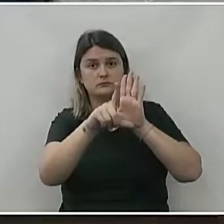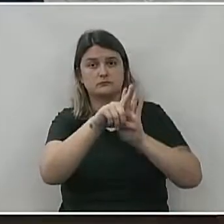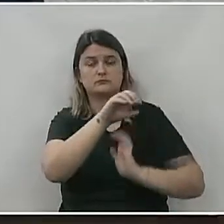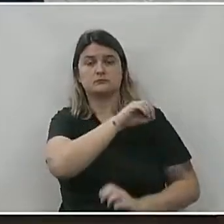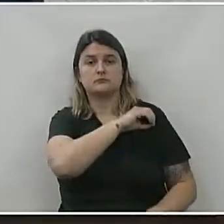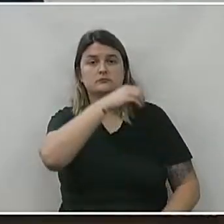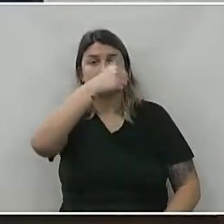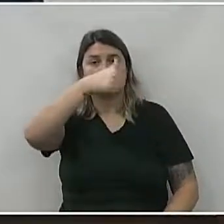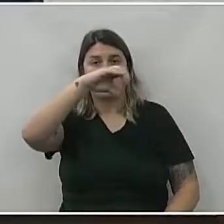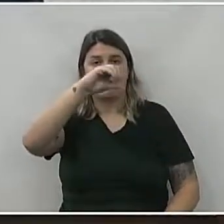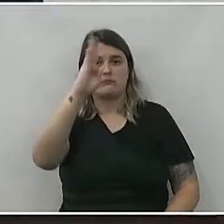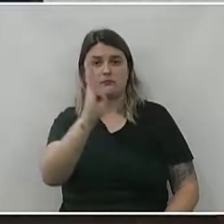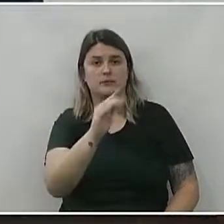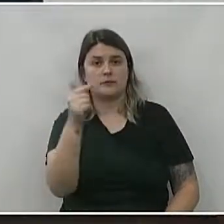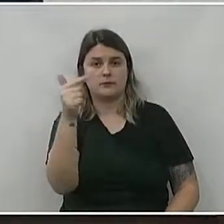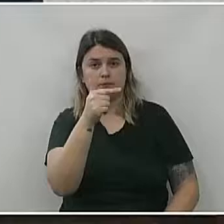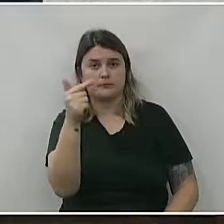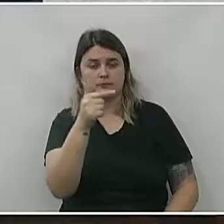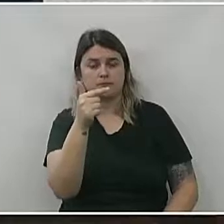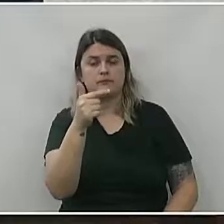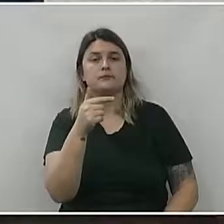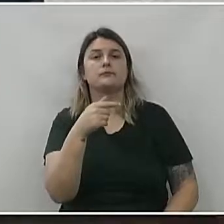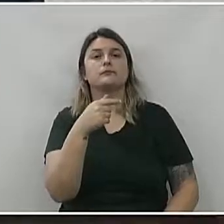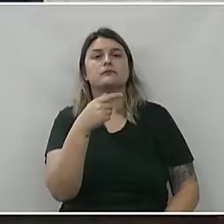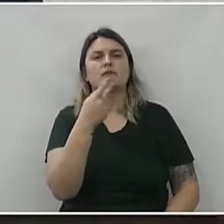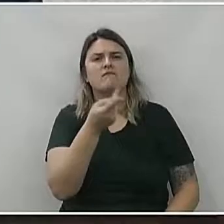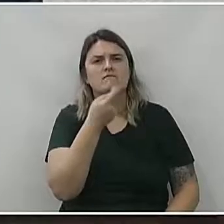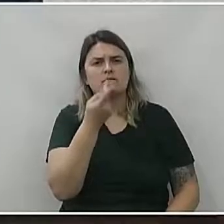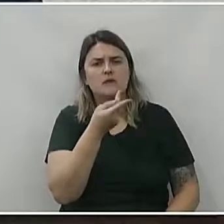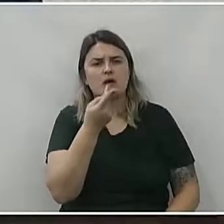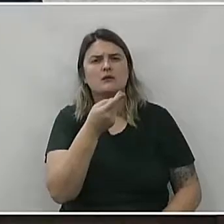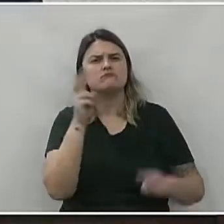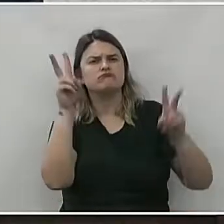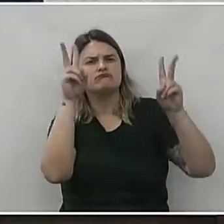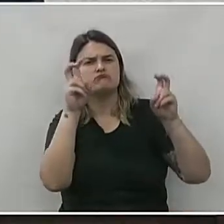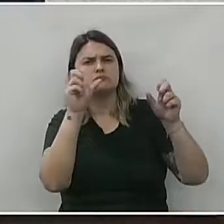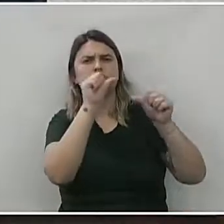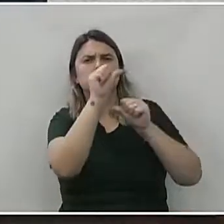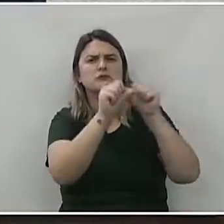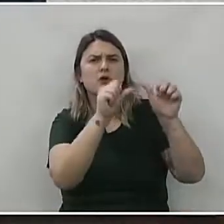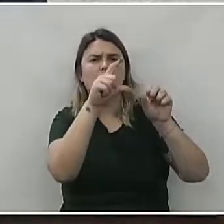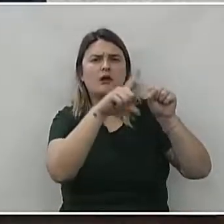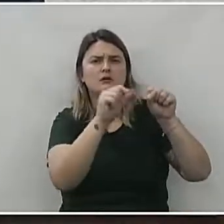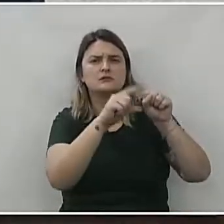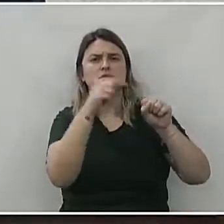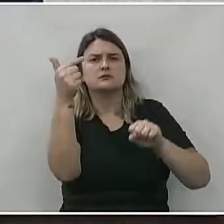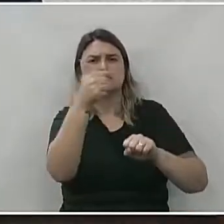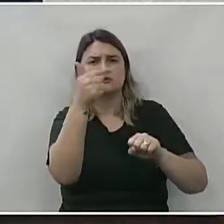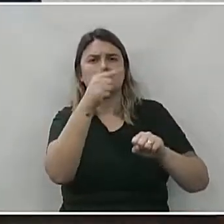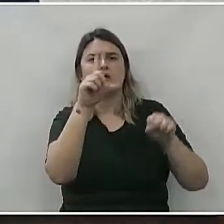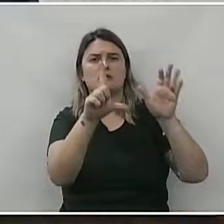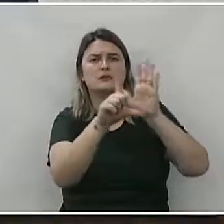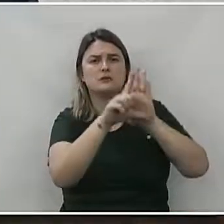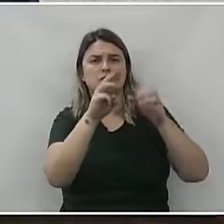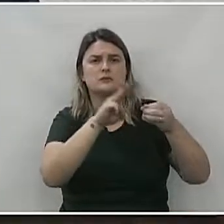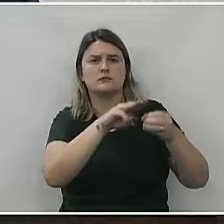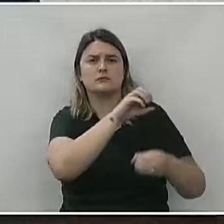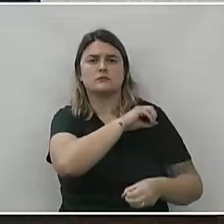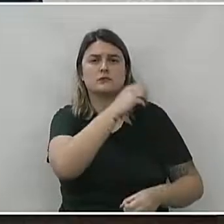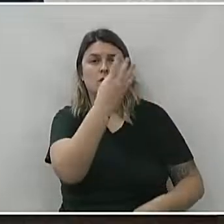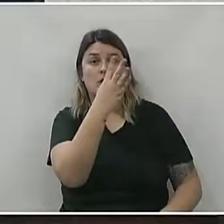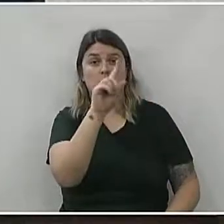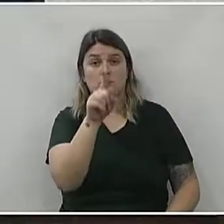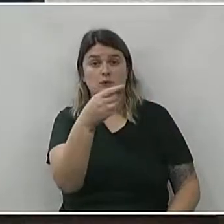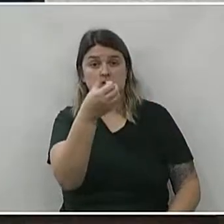número 19 de 2022 do Executivo. Dispõe sobre alteração no artigo 2º da Lei Municipal número